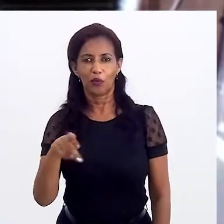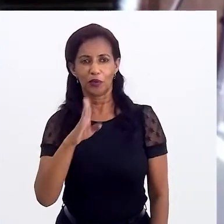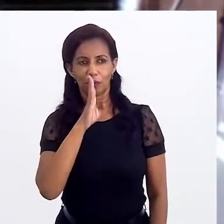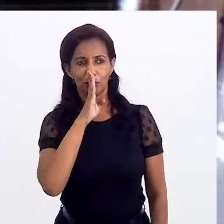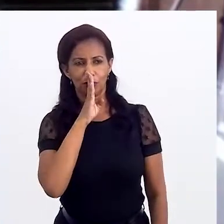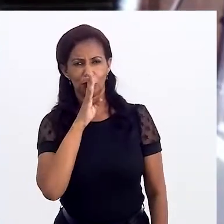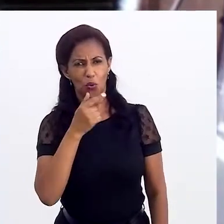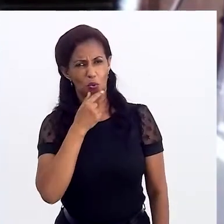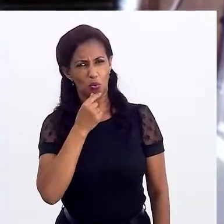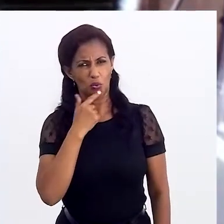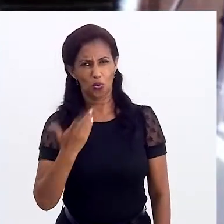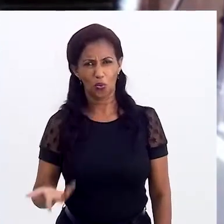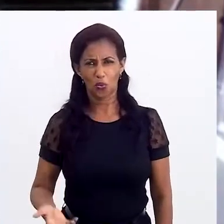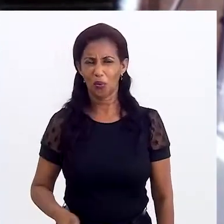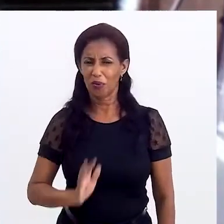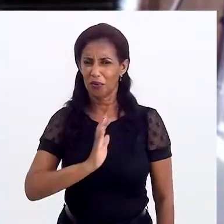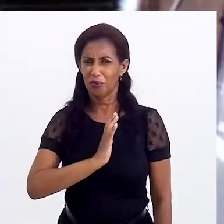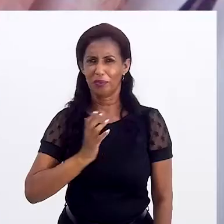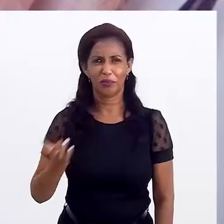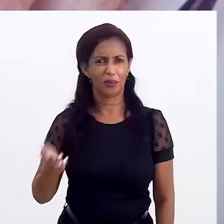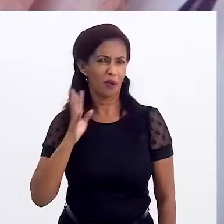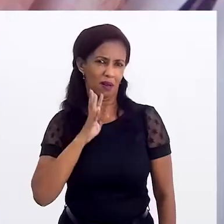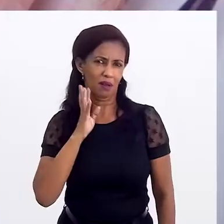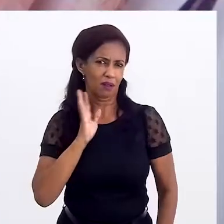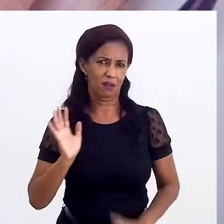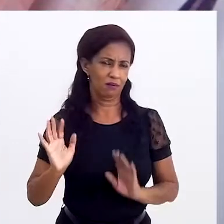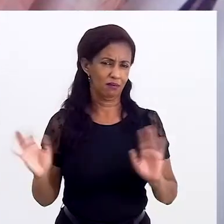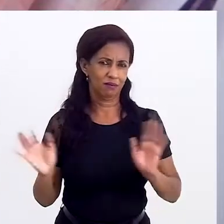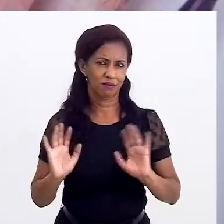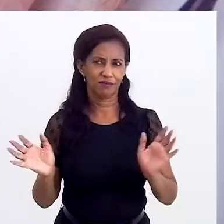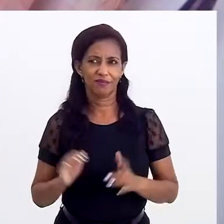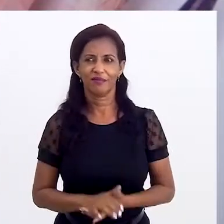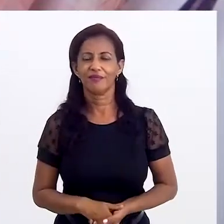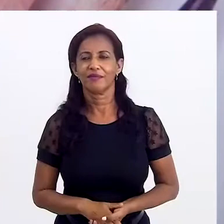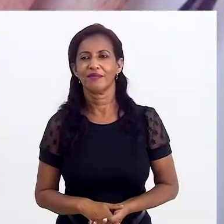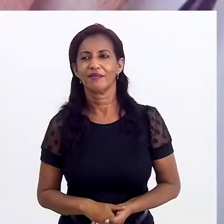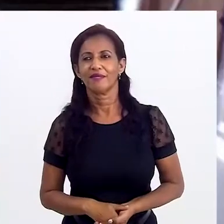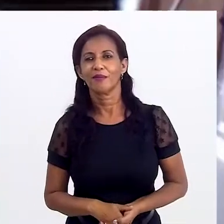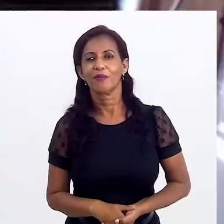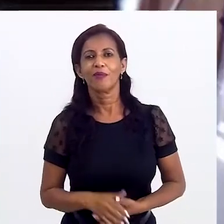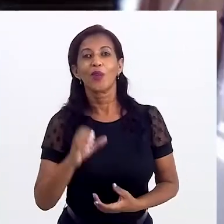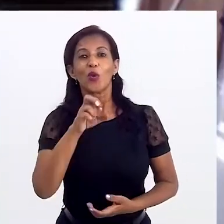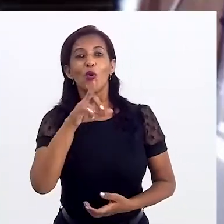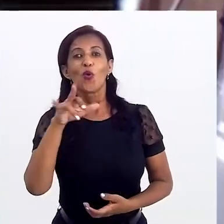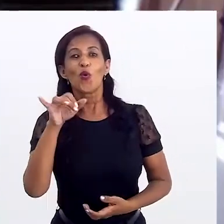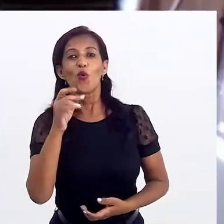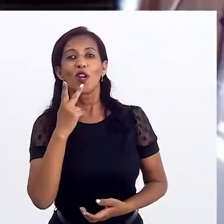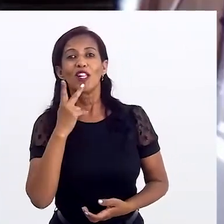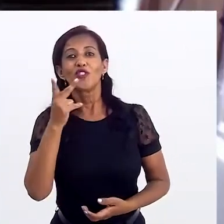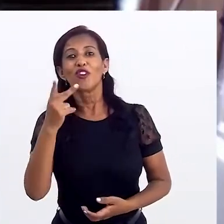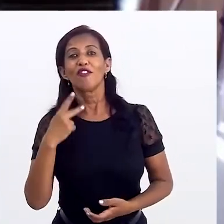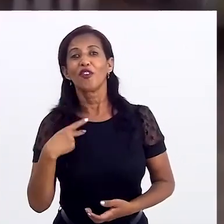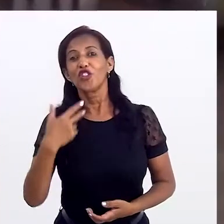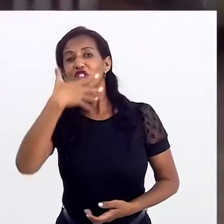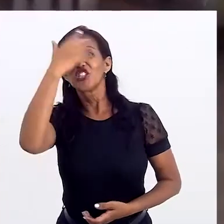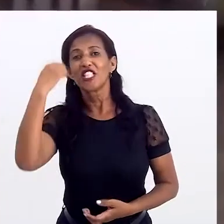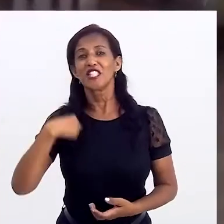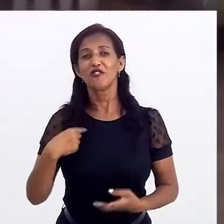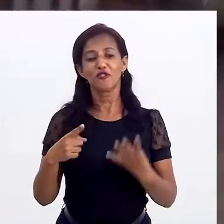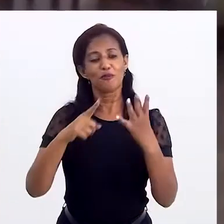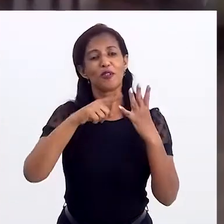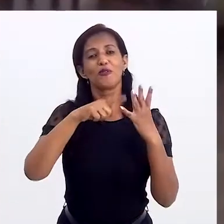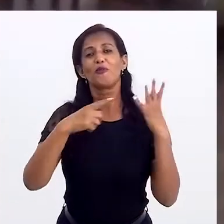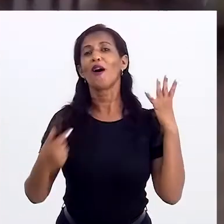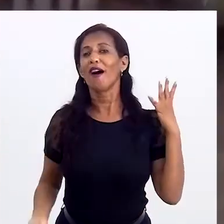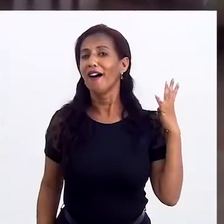fechar o bico, né? O cara era um animal, assim, não era legal, não. O Cleiton esqueceu de comentar a 4ª pessoa, que